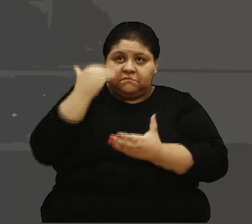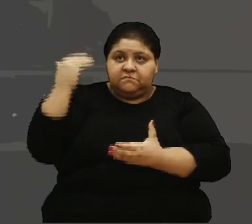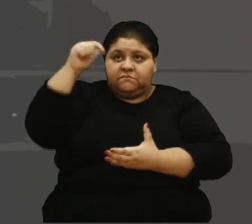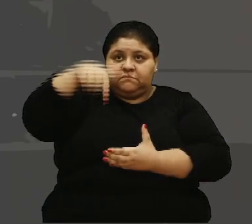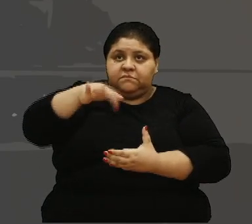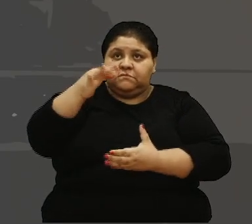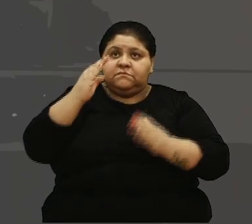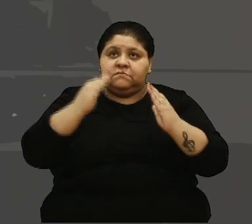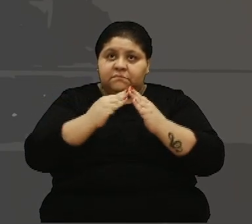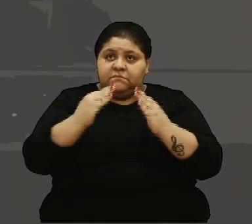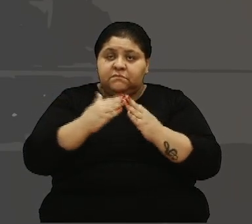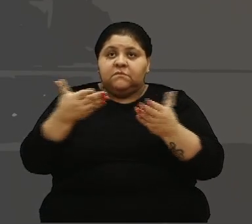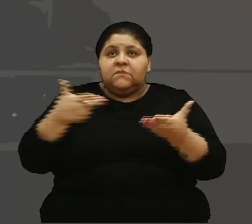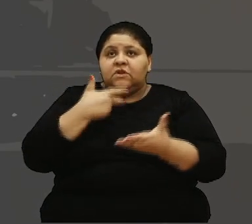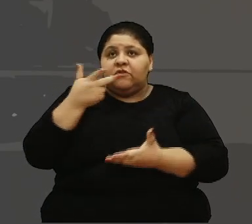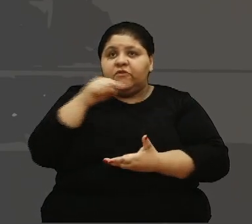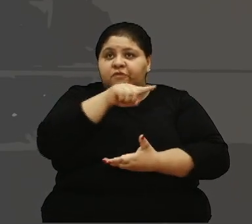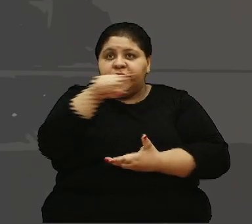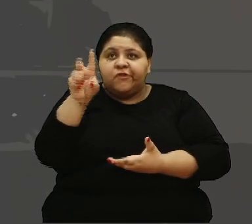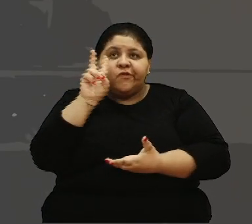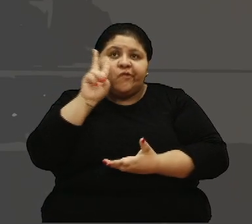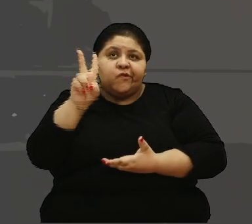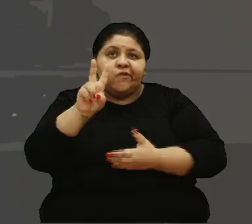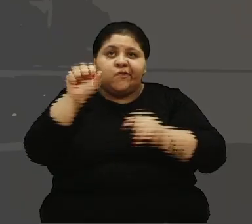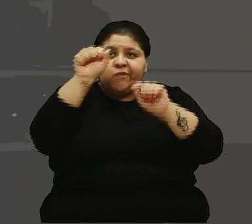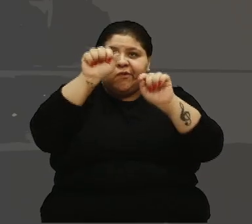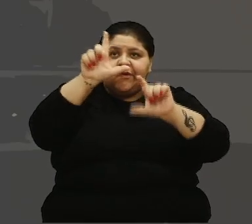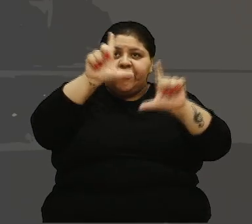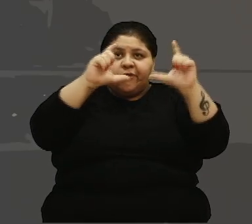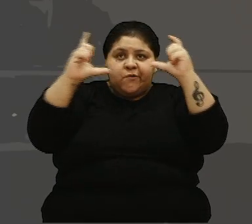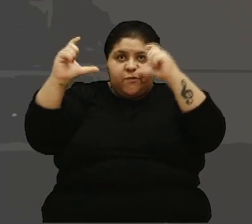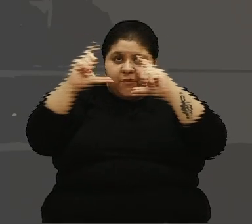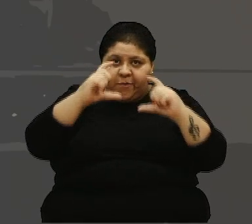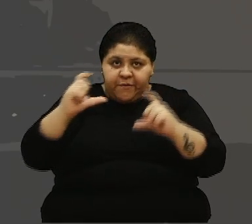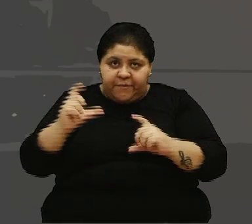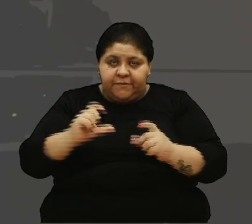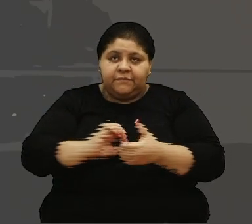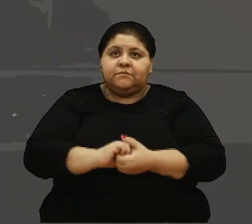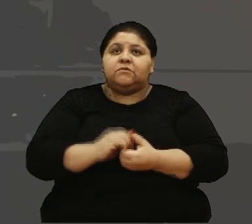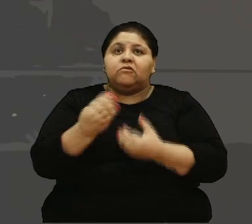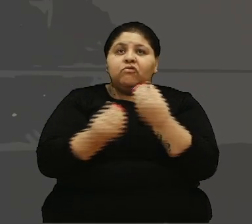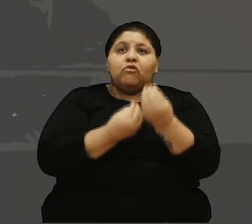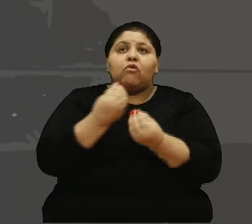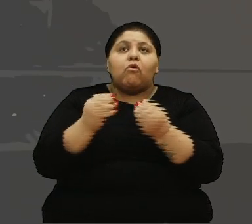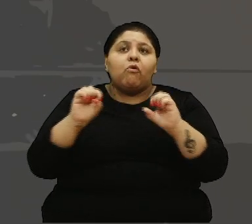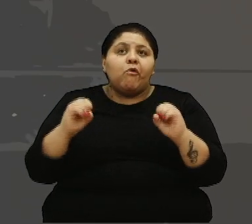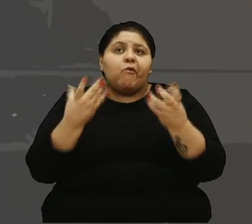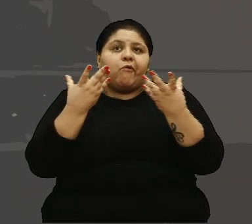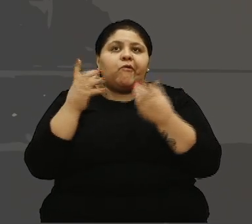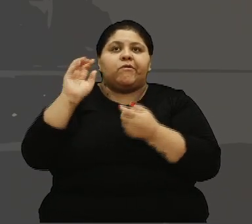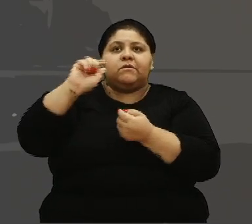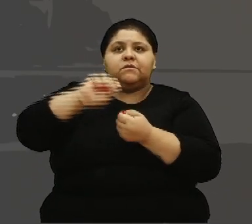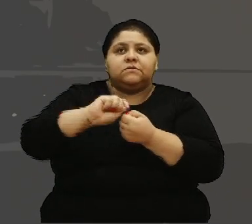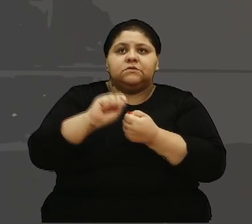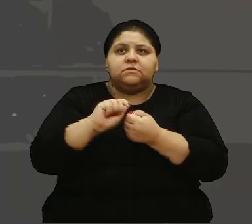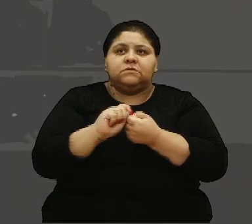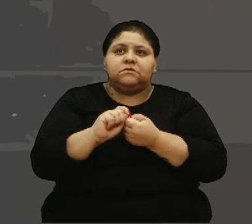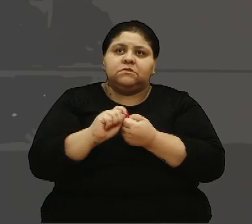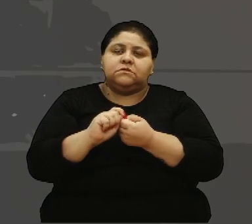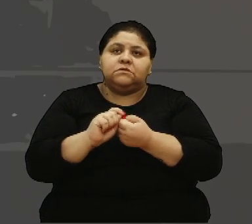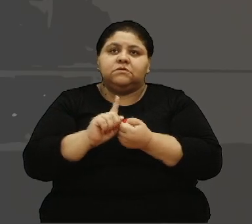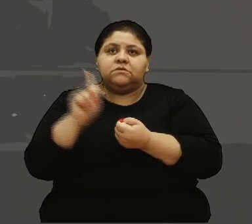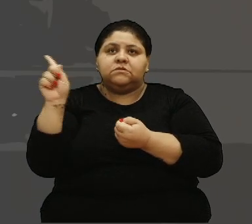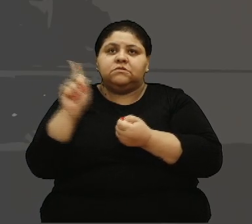casa. Enquanto eu estiver falando, vocês vão ver aí alguns registros, algumas fotos de como foi o evento realizado lá